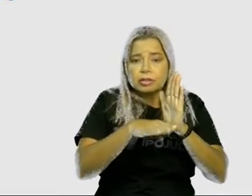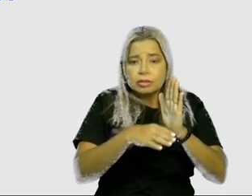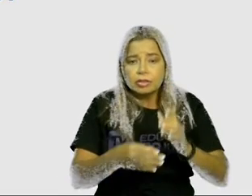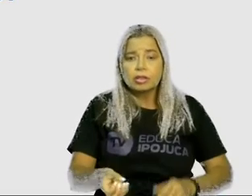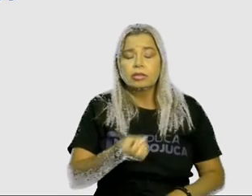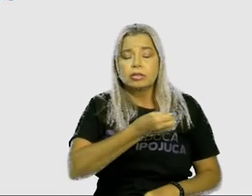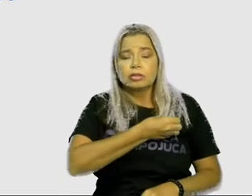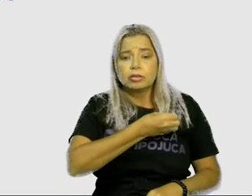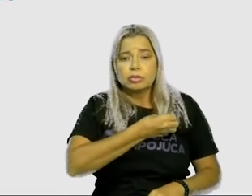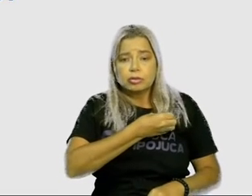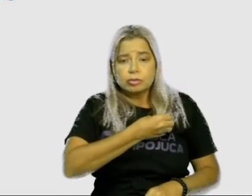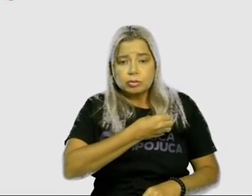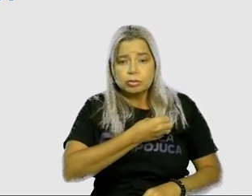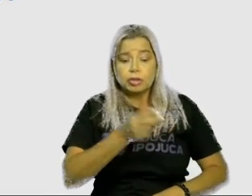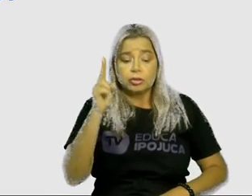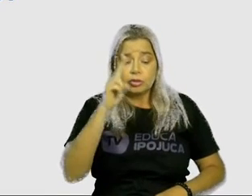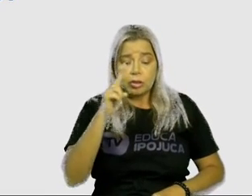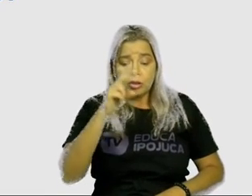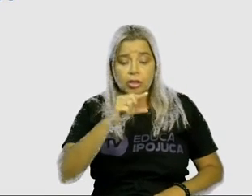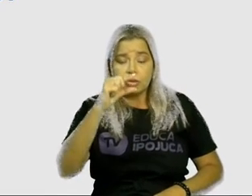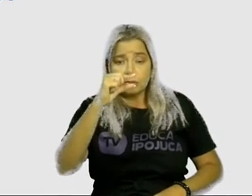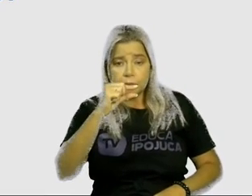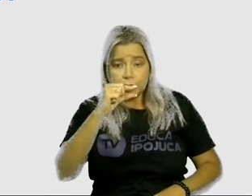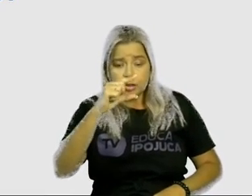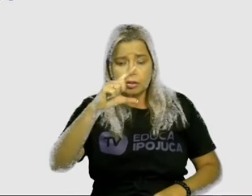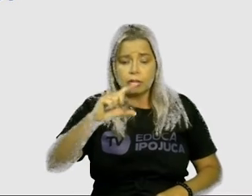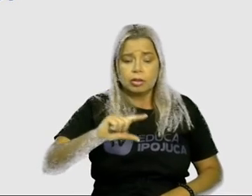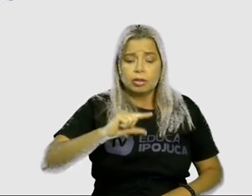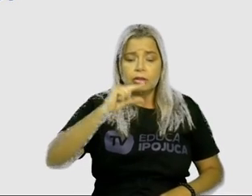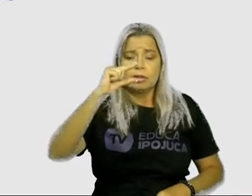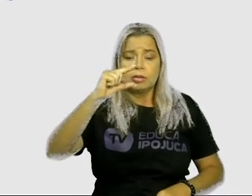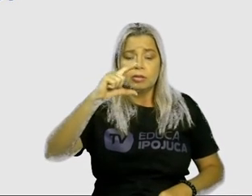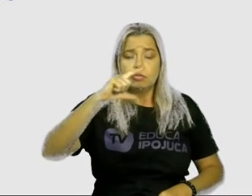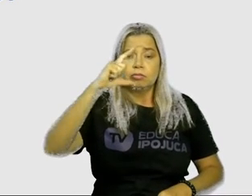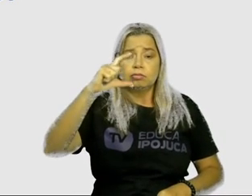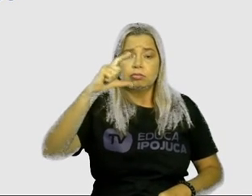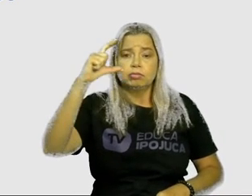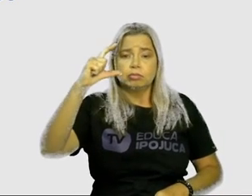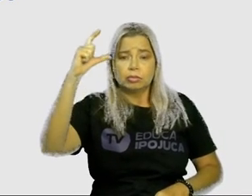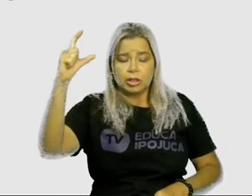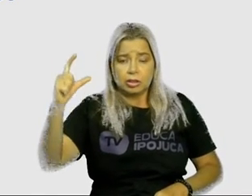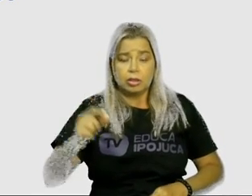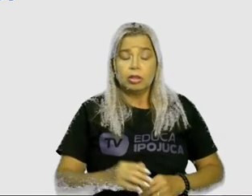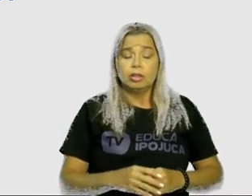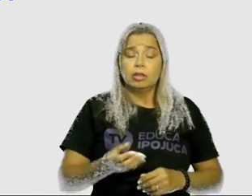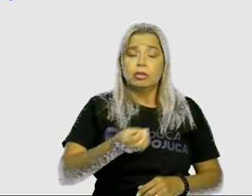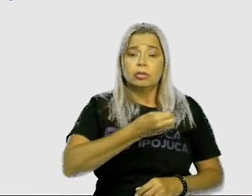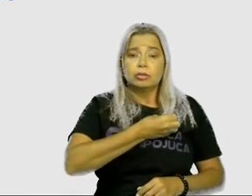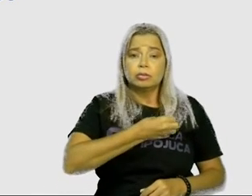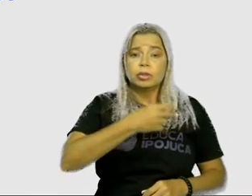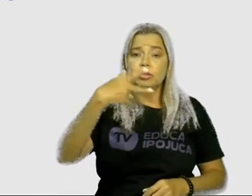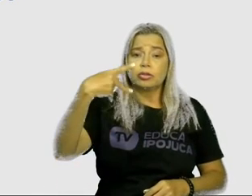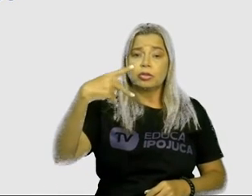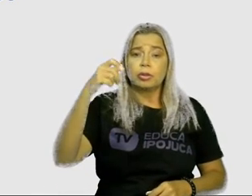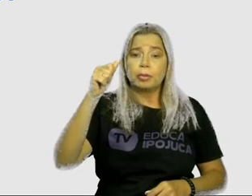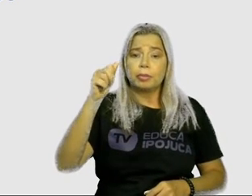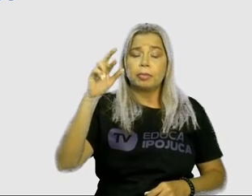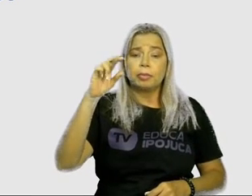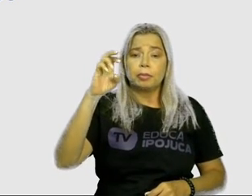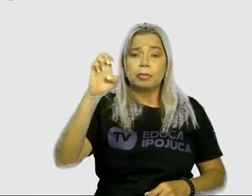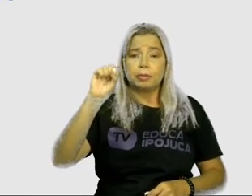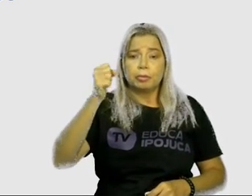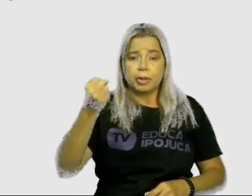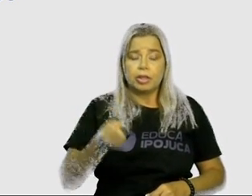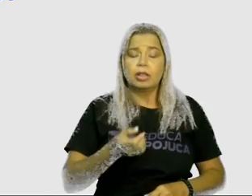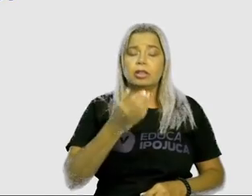maior e depois circular com as terminações pares na cor azul e com as